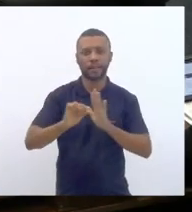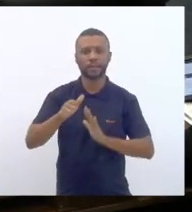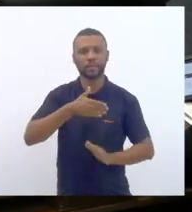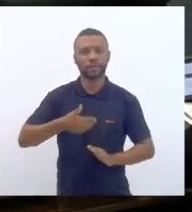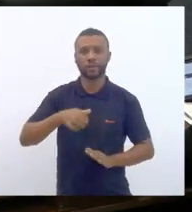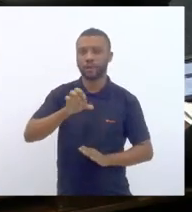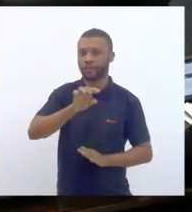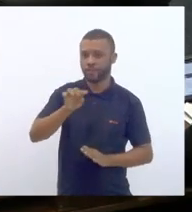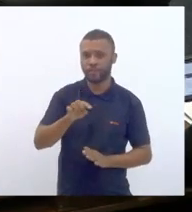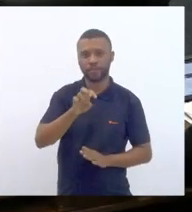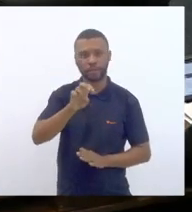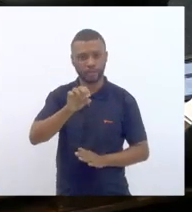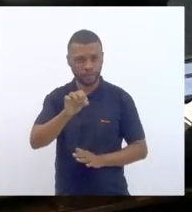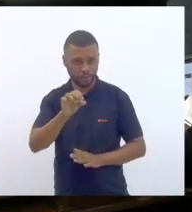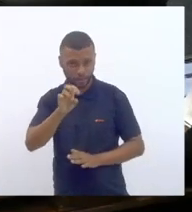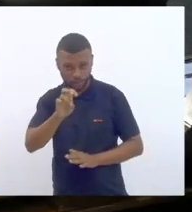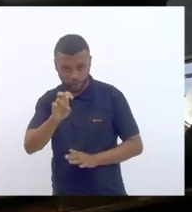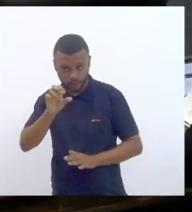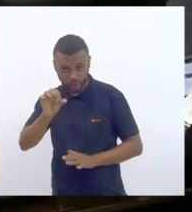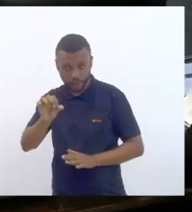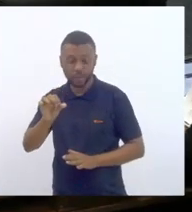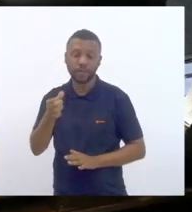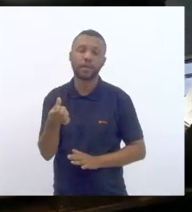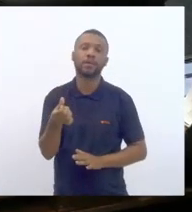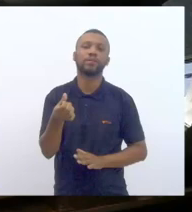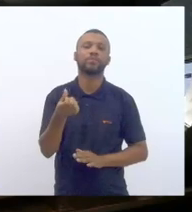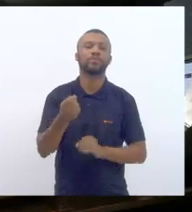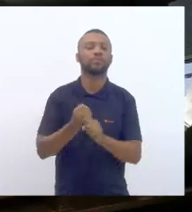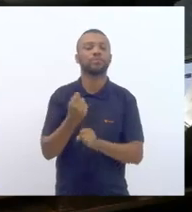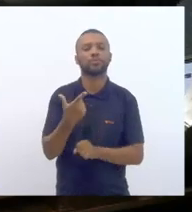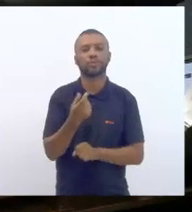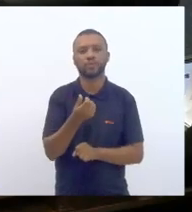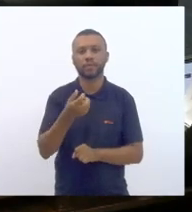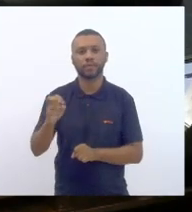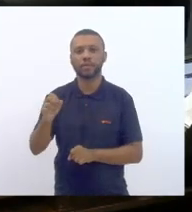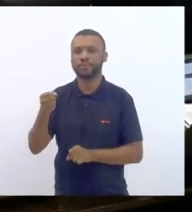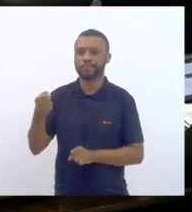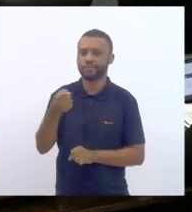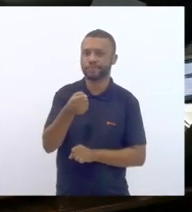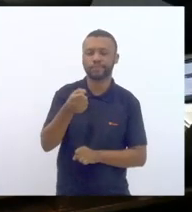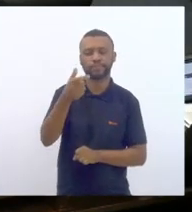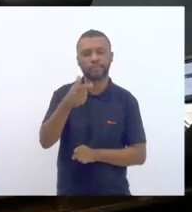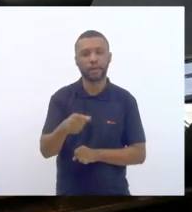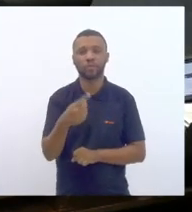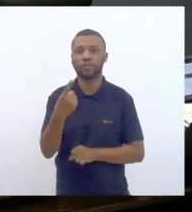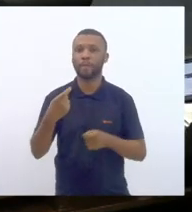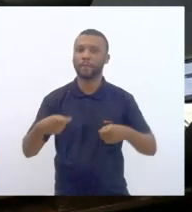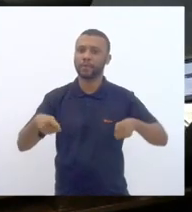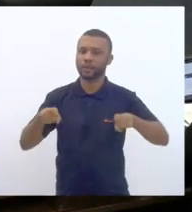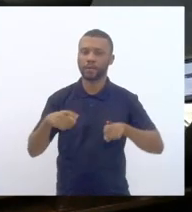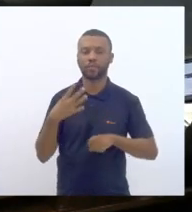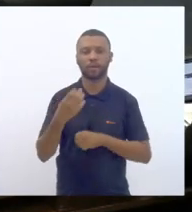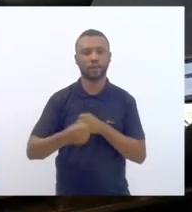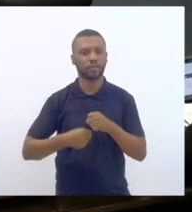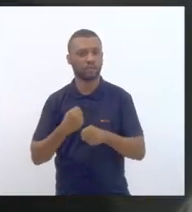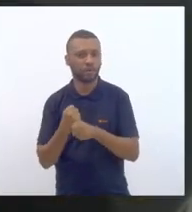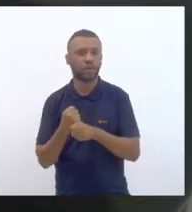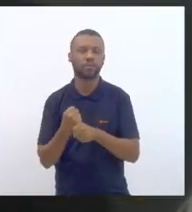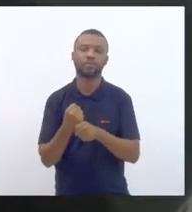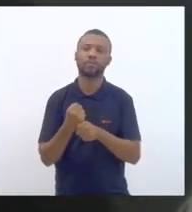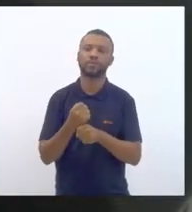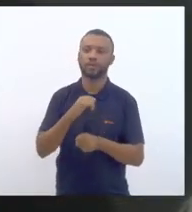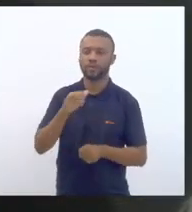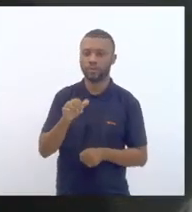9.556 de 2005, a recondução por mais um mandato de 4 anos de